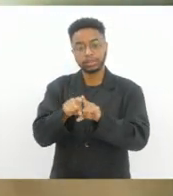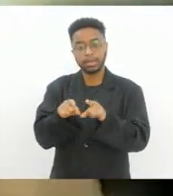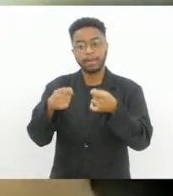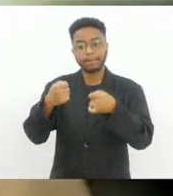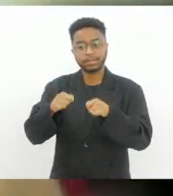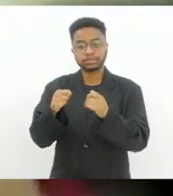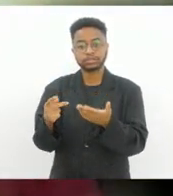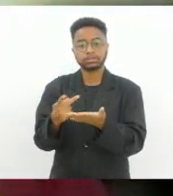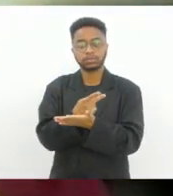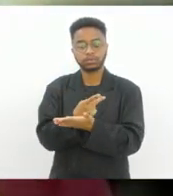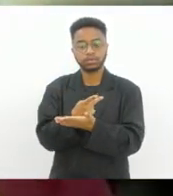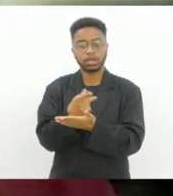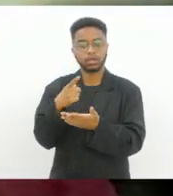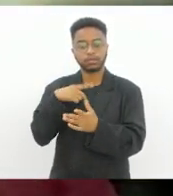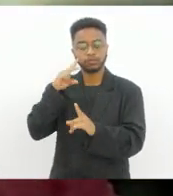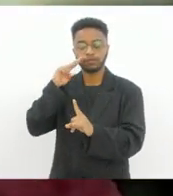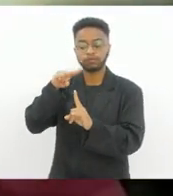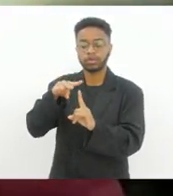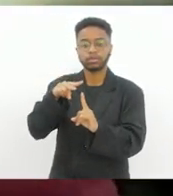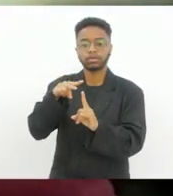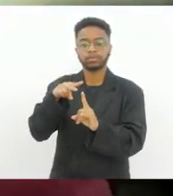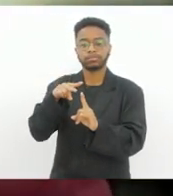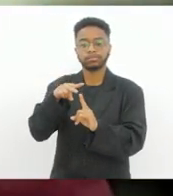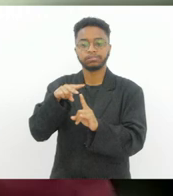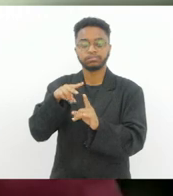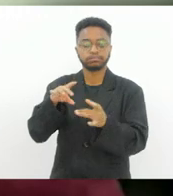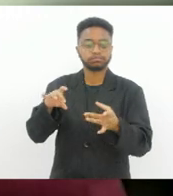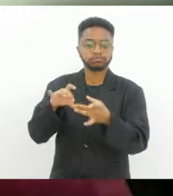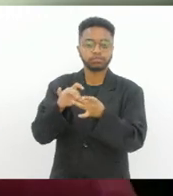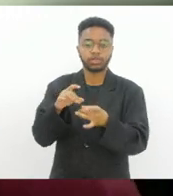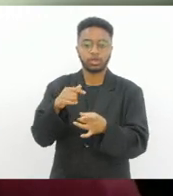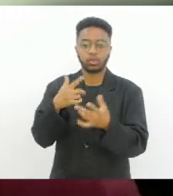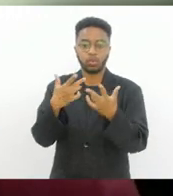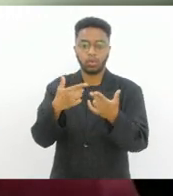com essa perspectiva da integralidade que eu falei.